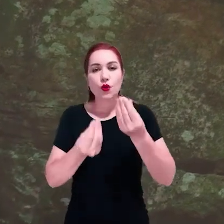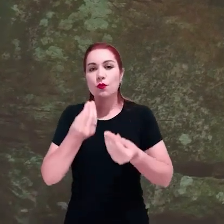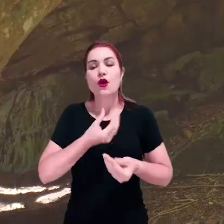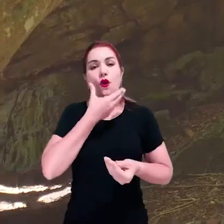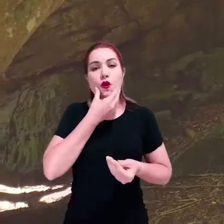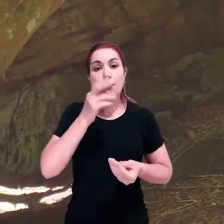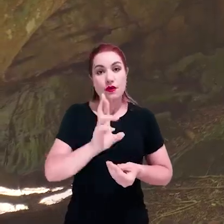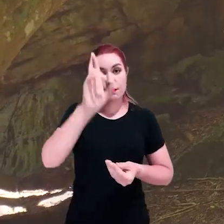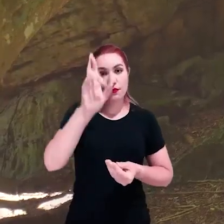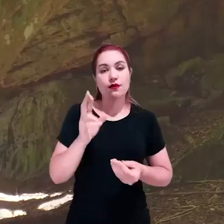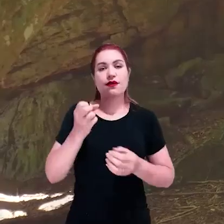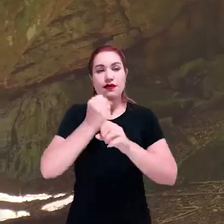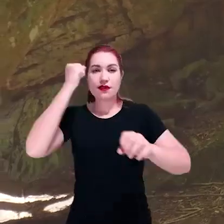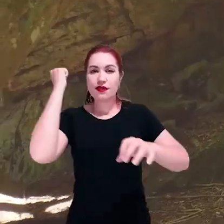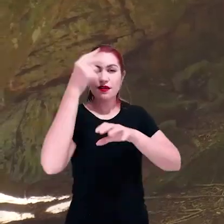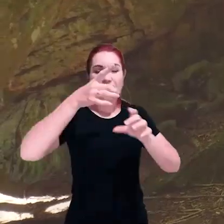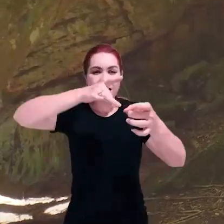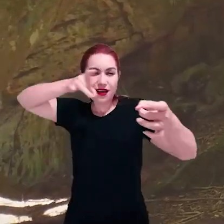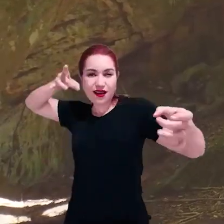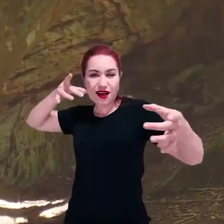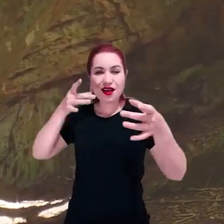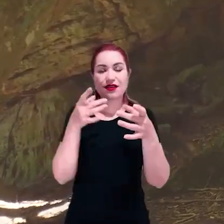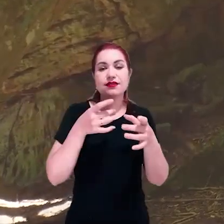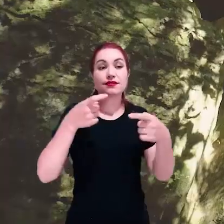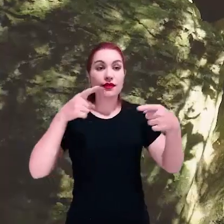guerra. Alimentação, plantio,